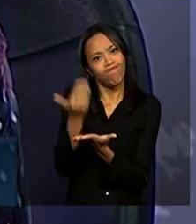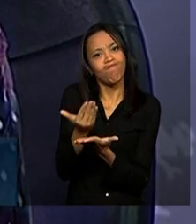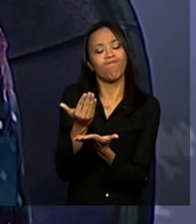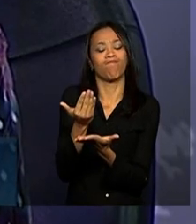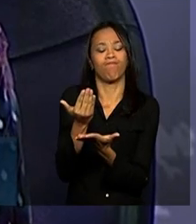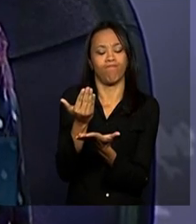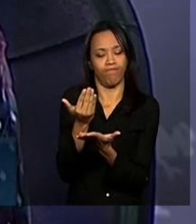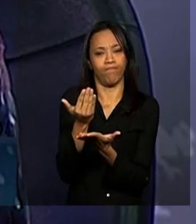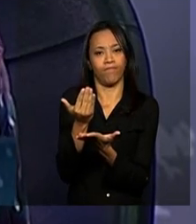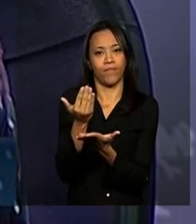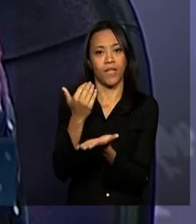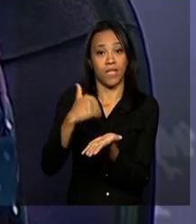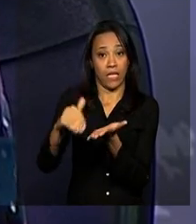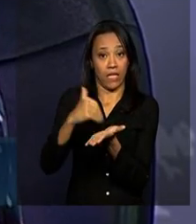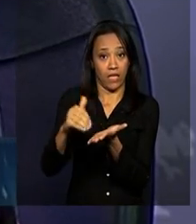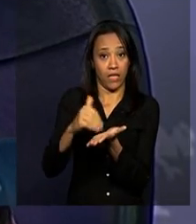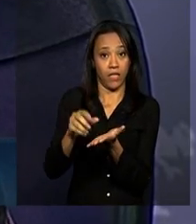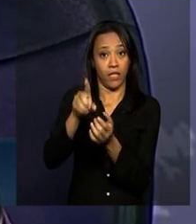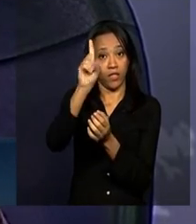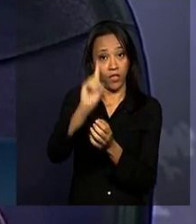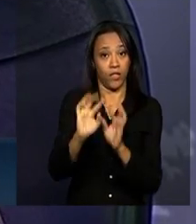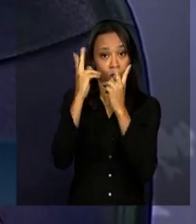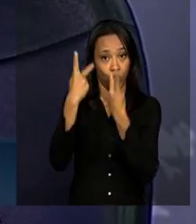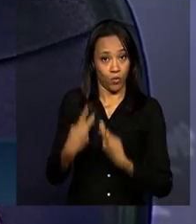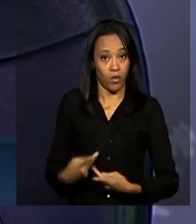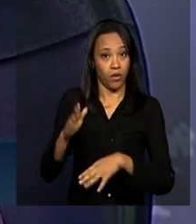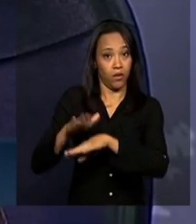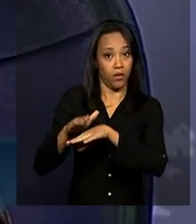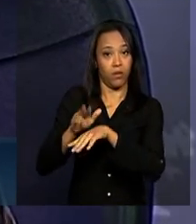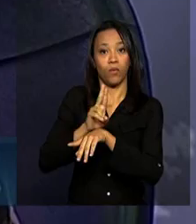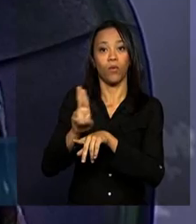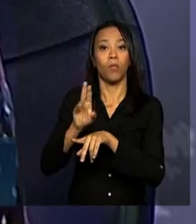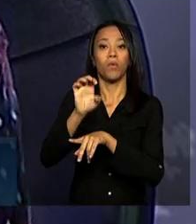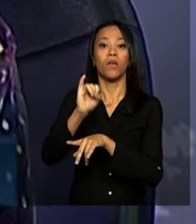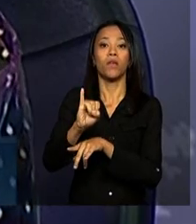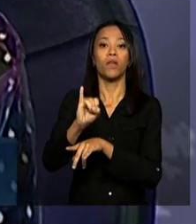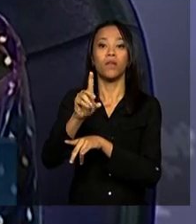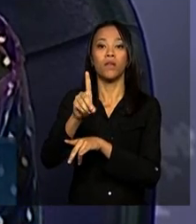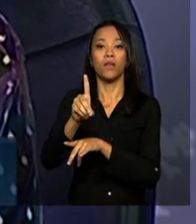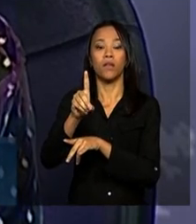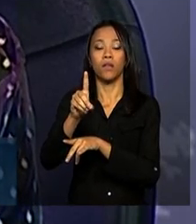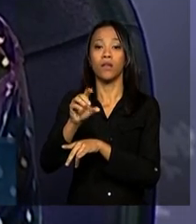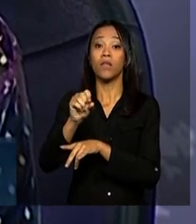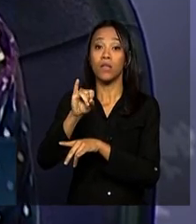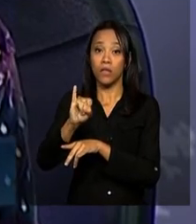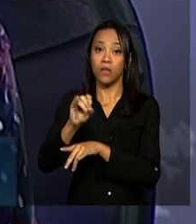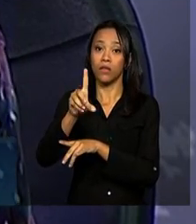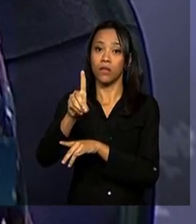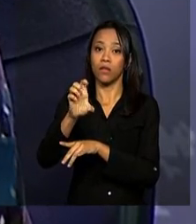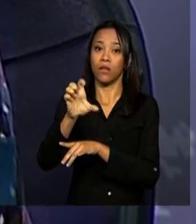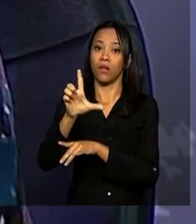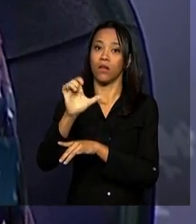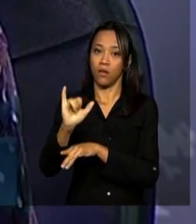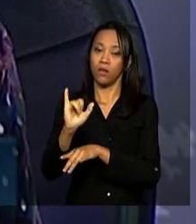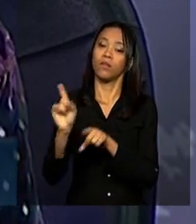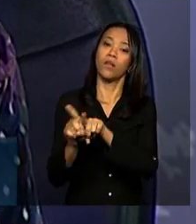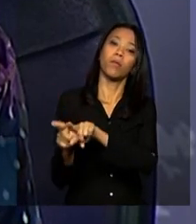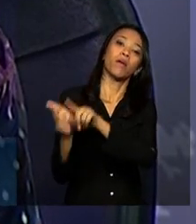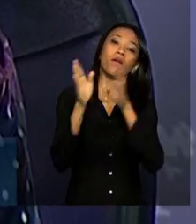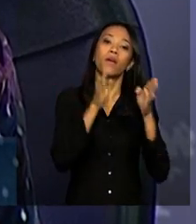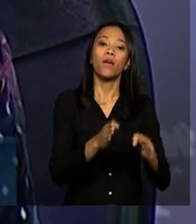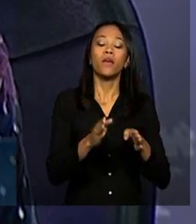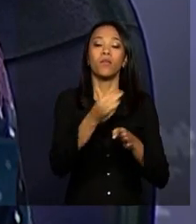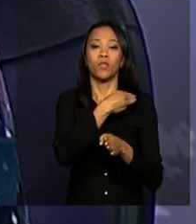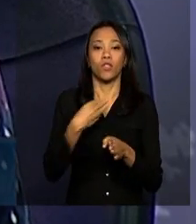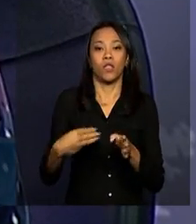à Secretaria de Direitos Humanos, na pessoa da ministra Edeli Salvatti, e do Ministério da